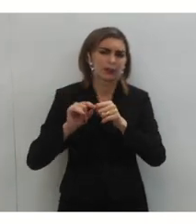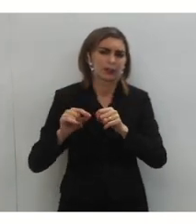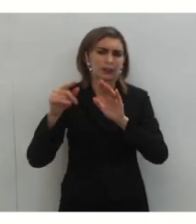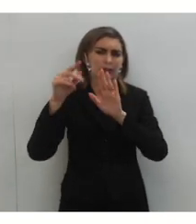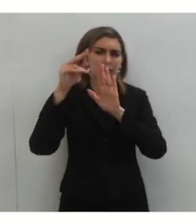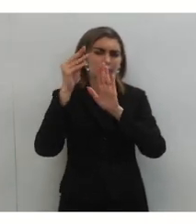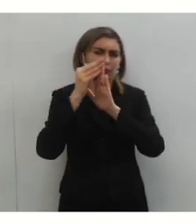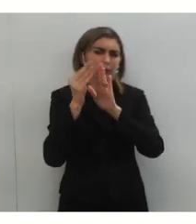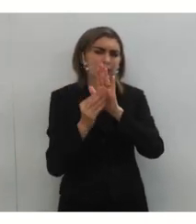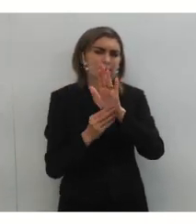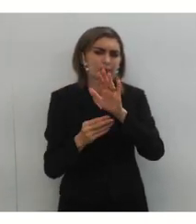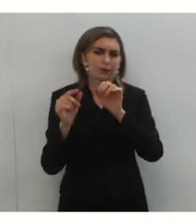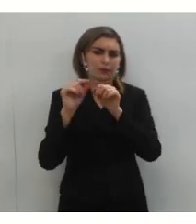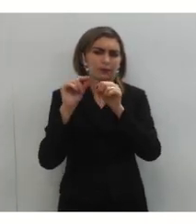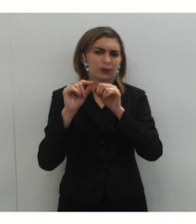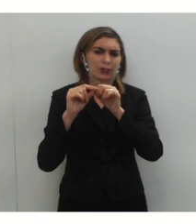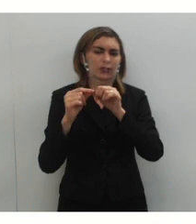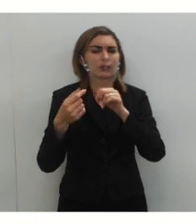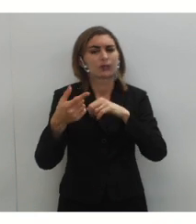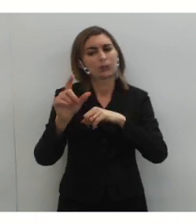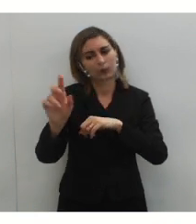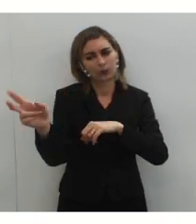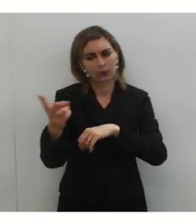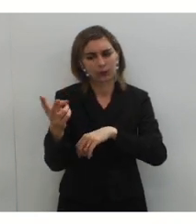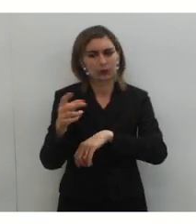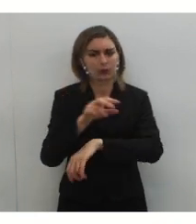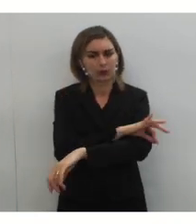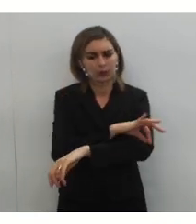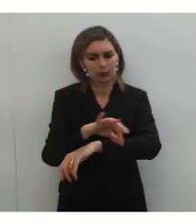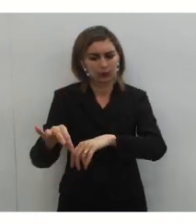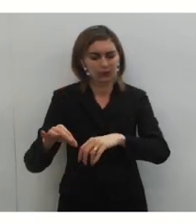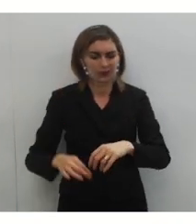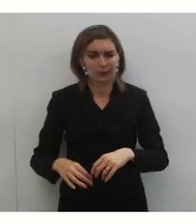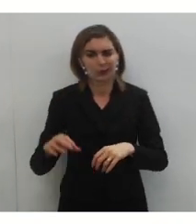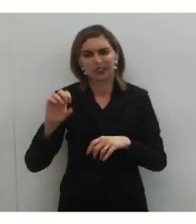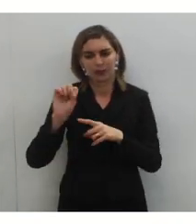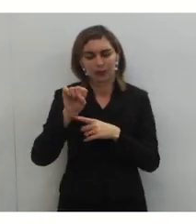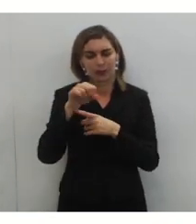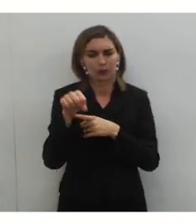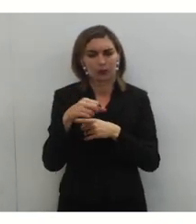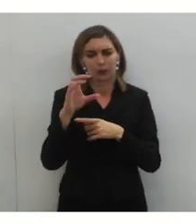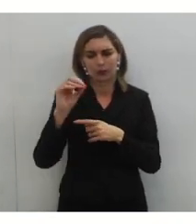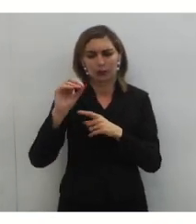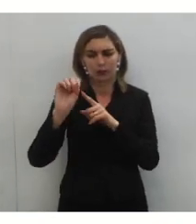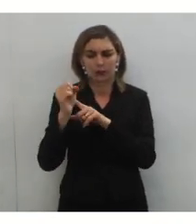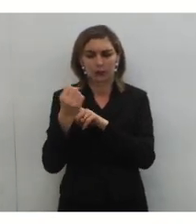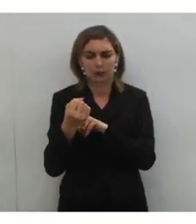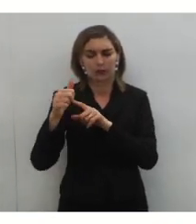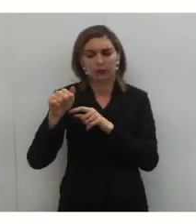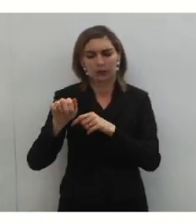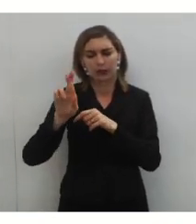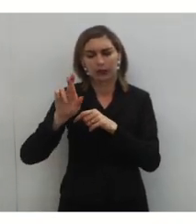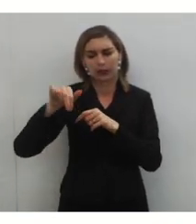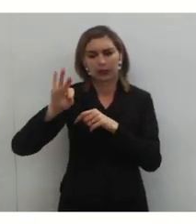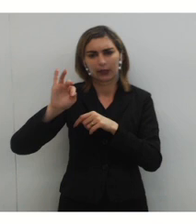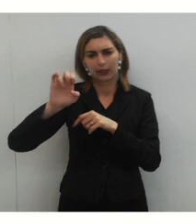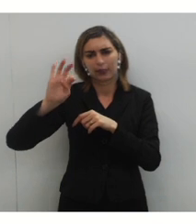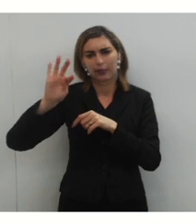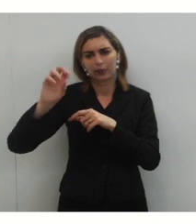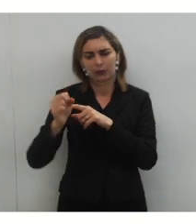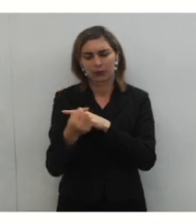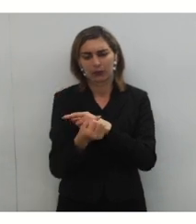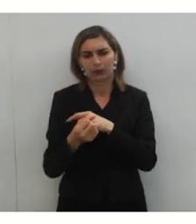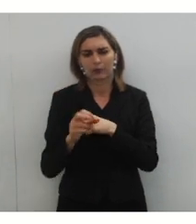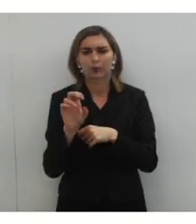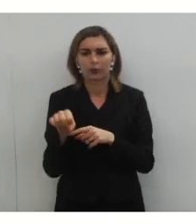projeto? Os arquitetos. Então, o sujeito é os arquitetos,